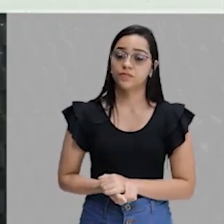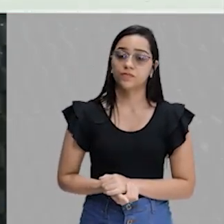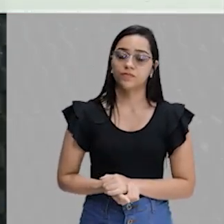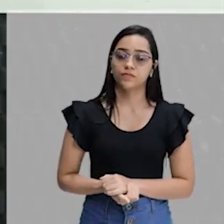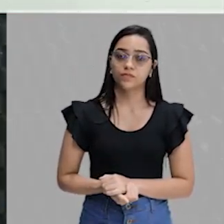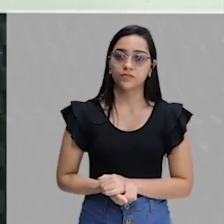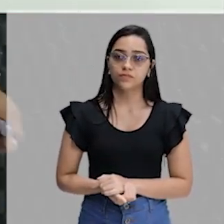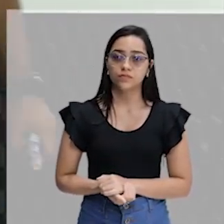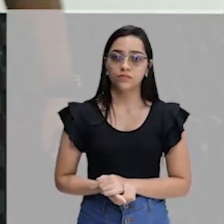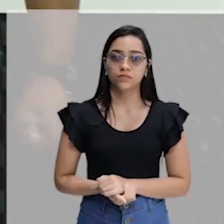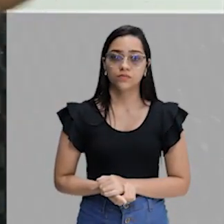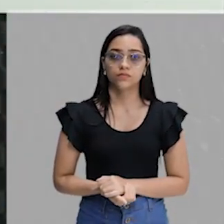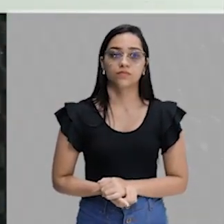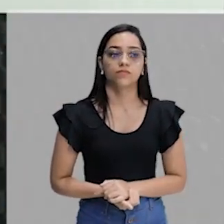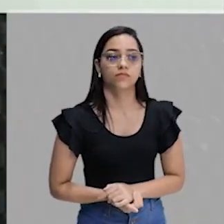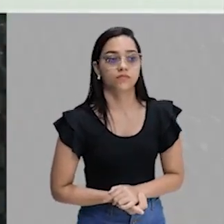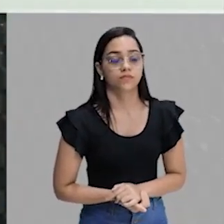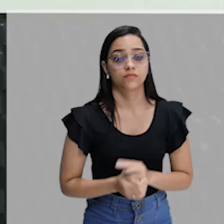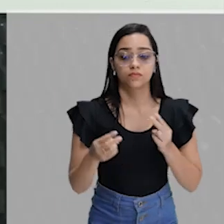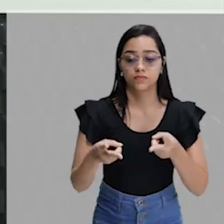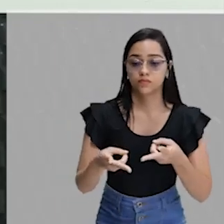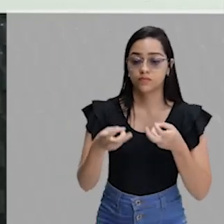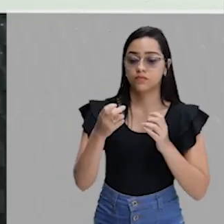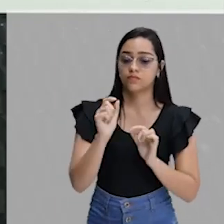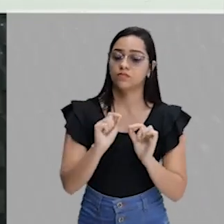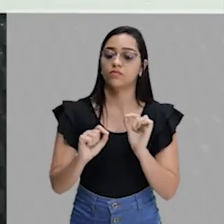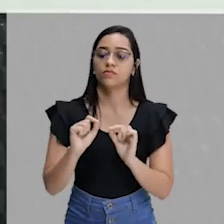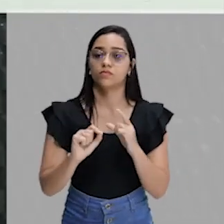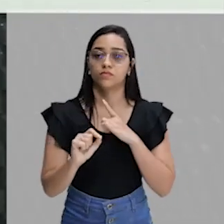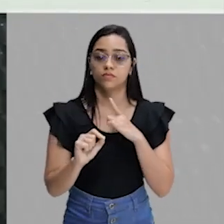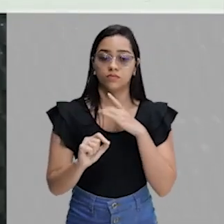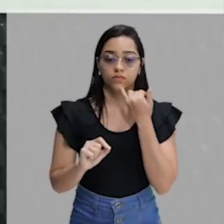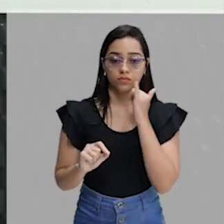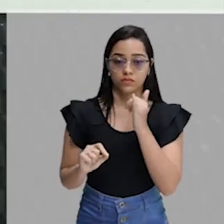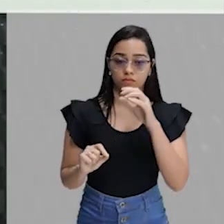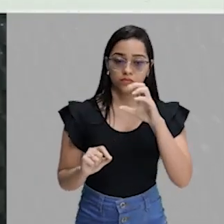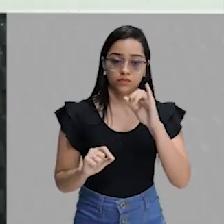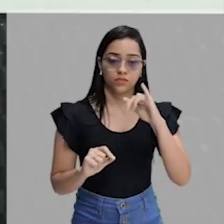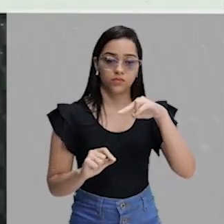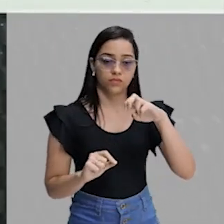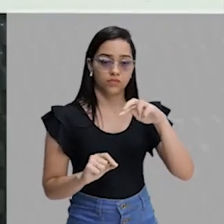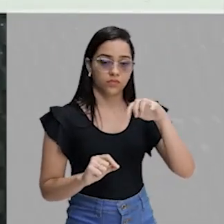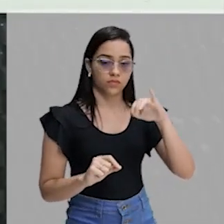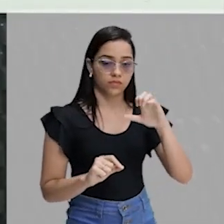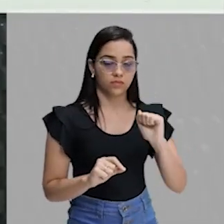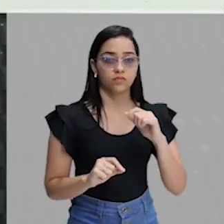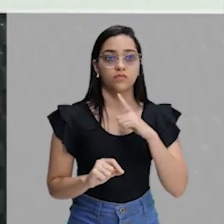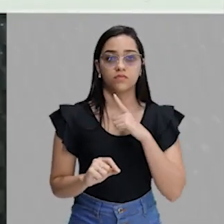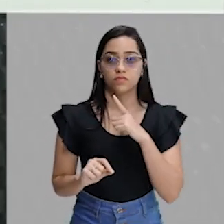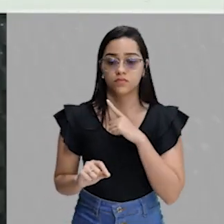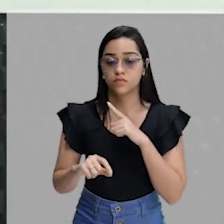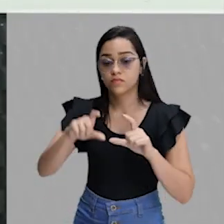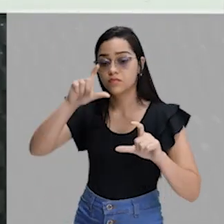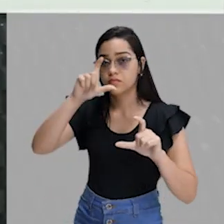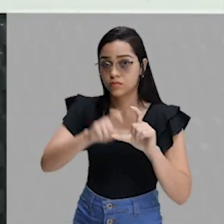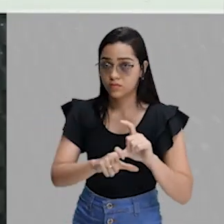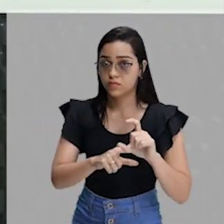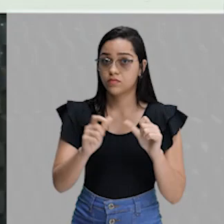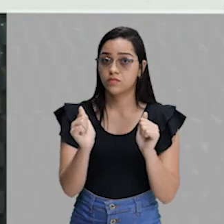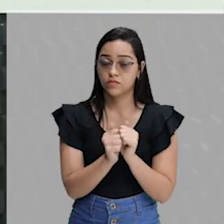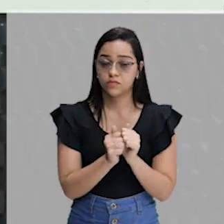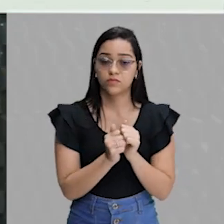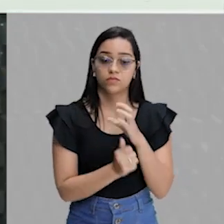Massa, velocidade ao quadrado sobre 2. Percebam o seguinte, que a energia cinética, ele tem esta dependência com